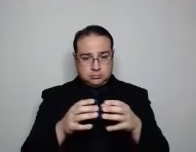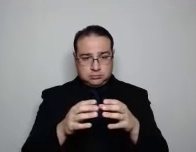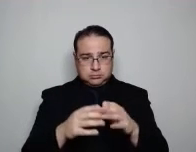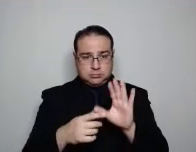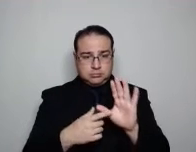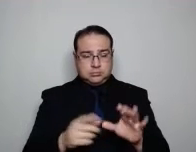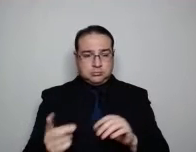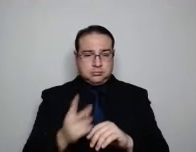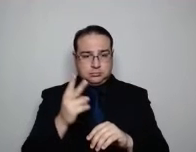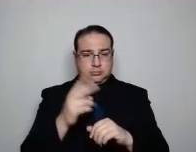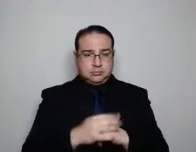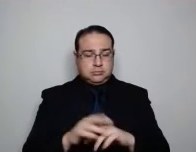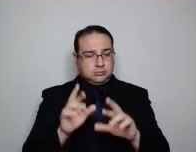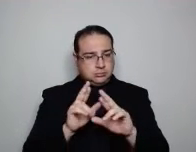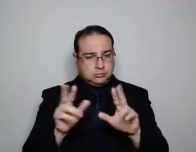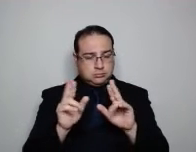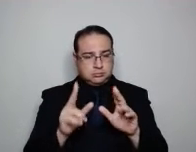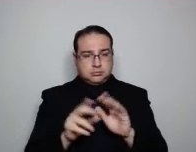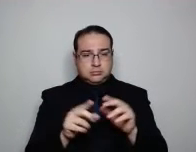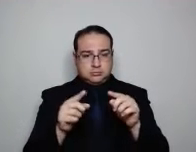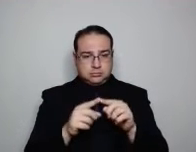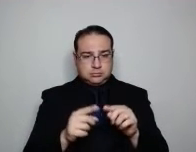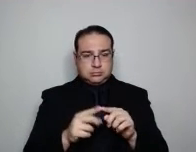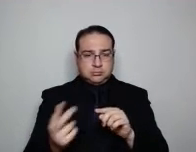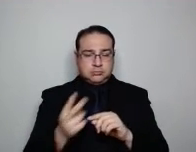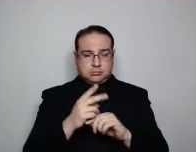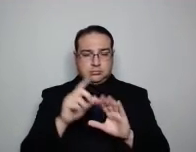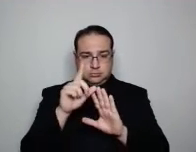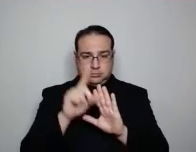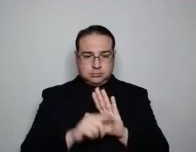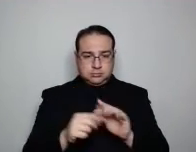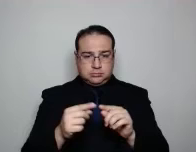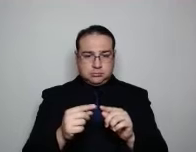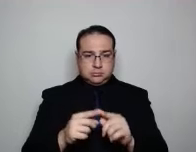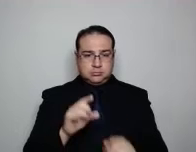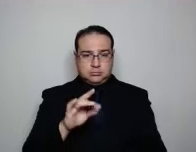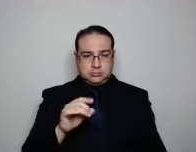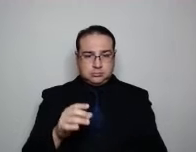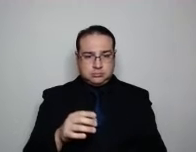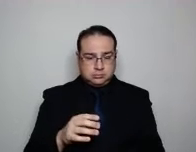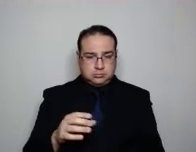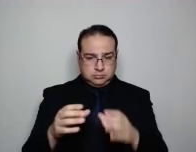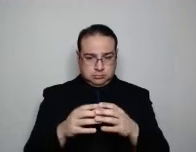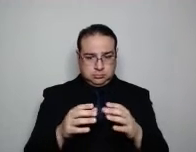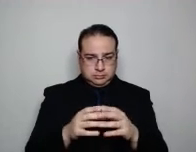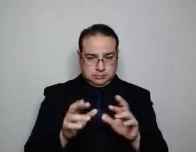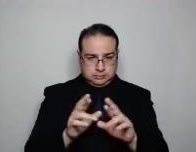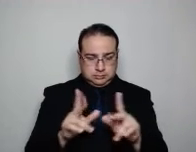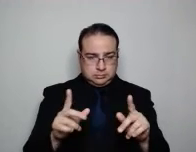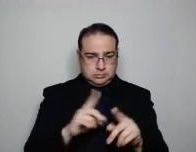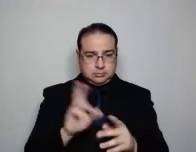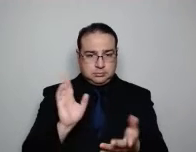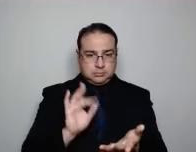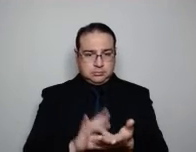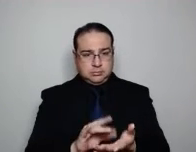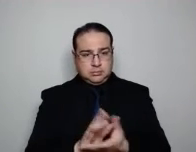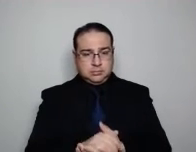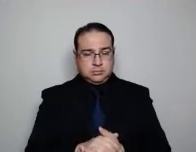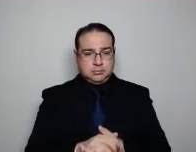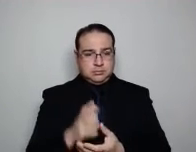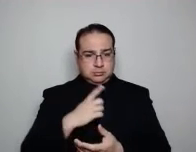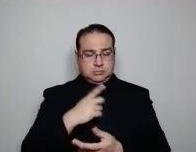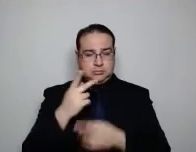diferente, né? Apesar de ser um valor baixo, mas cada clínica recebe um valor diferente. Então não é verdade a afirmação de